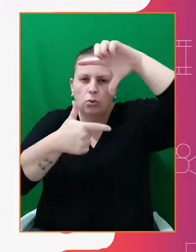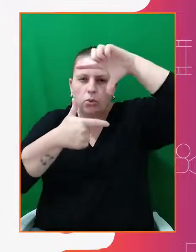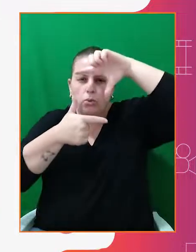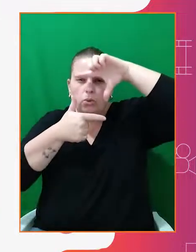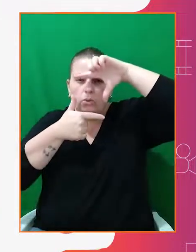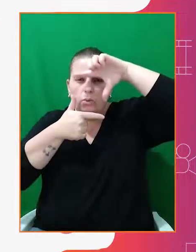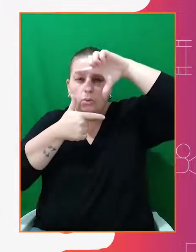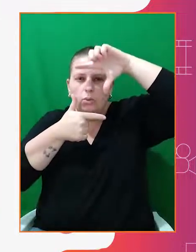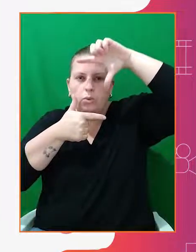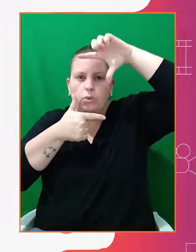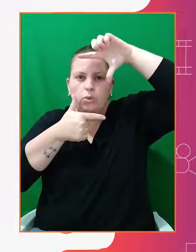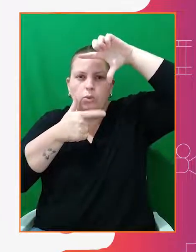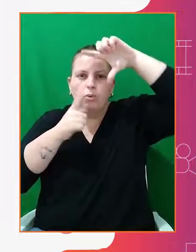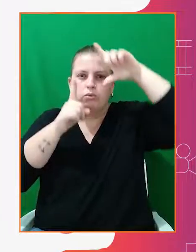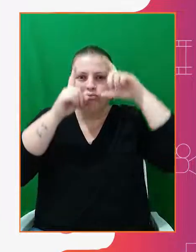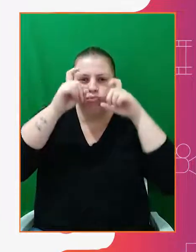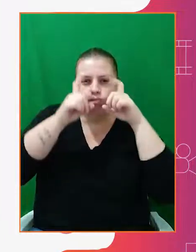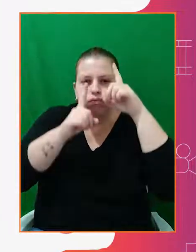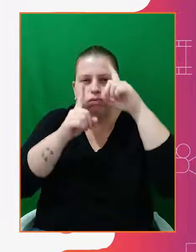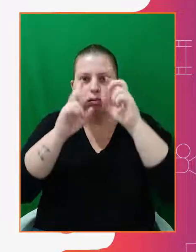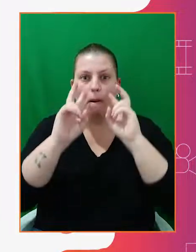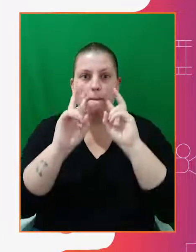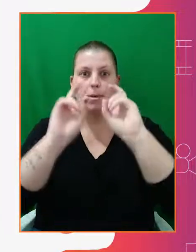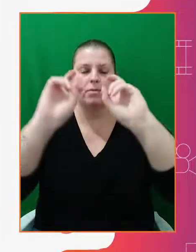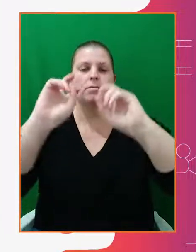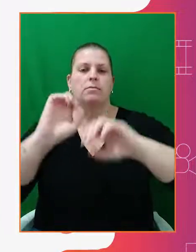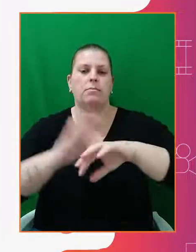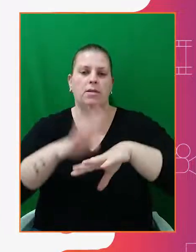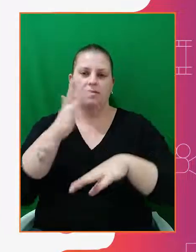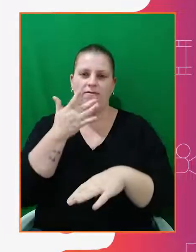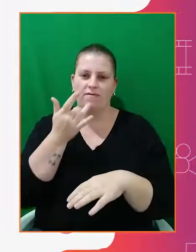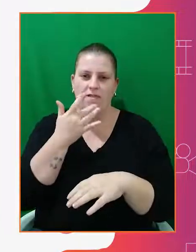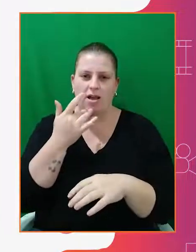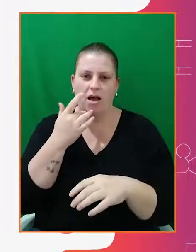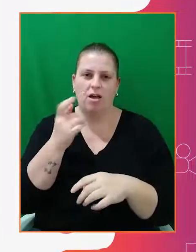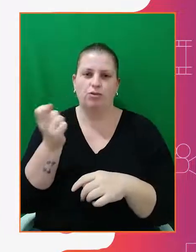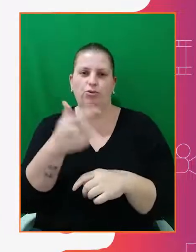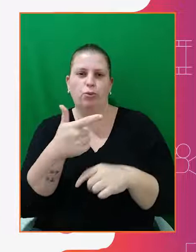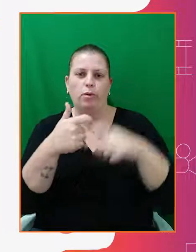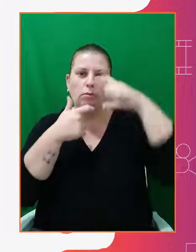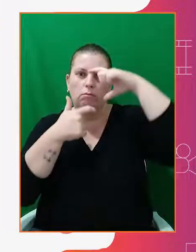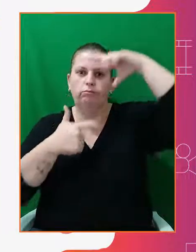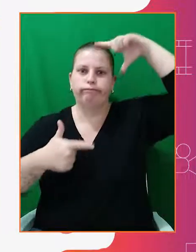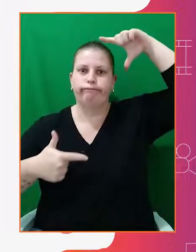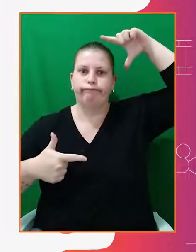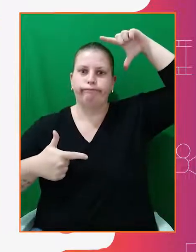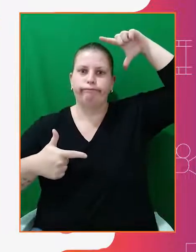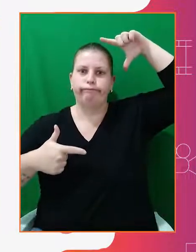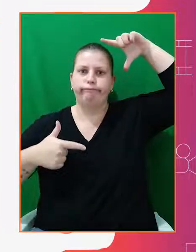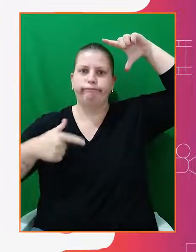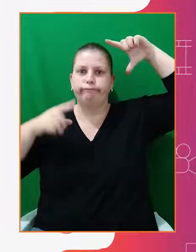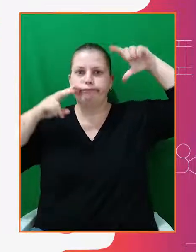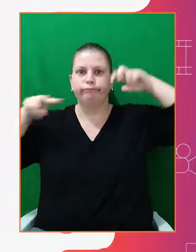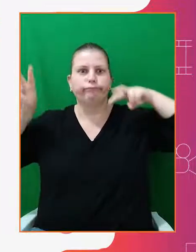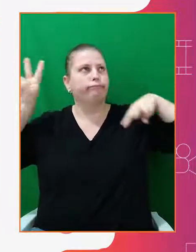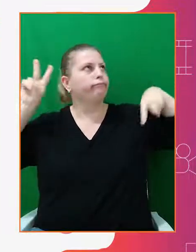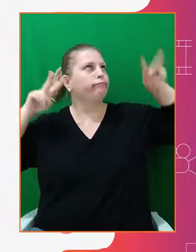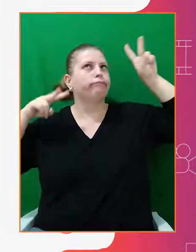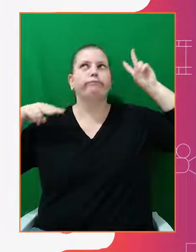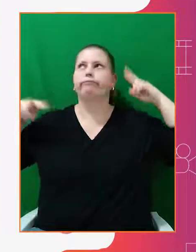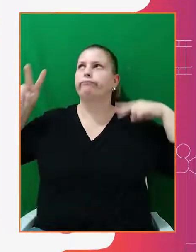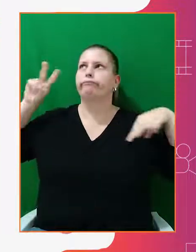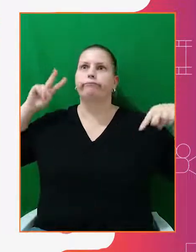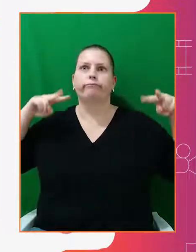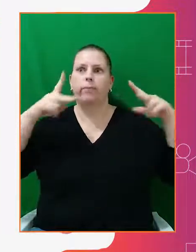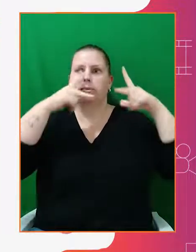seus rostos e a gente consegue entender o que eles estão sentindo de forma mais fácil do que um plano aberto, onde a gente não consegue ver tão bem